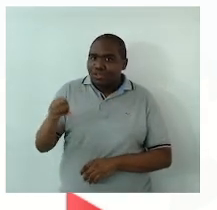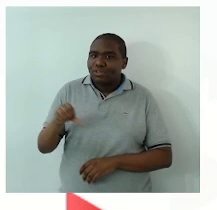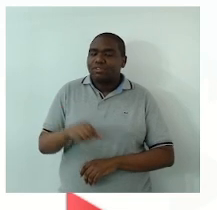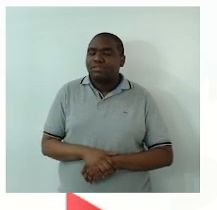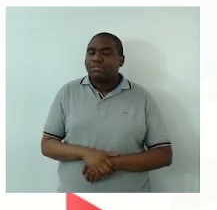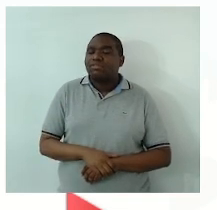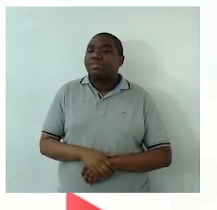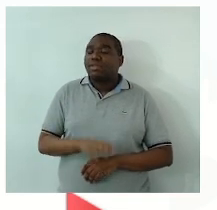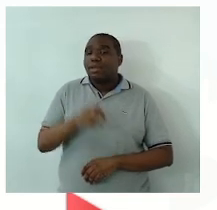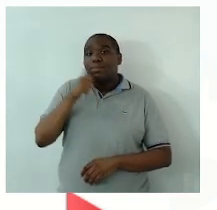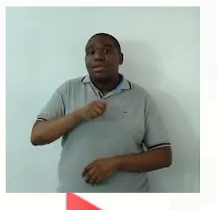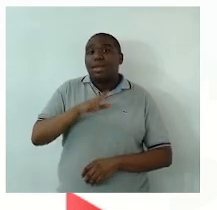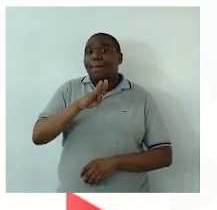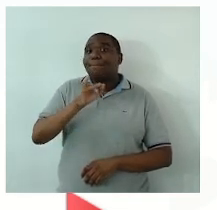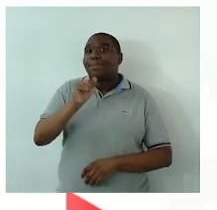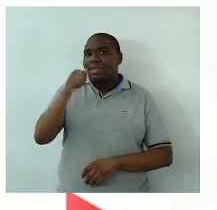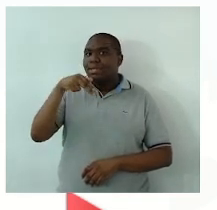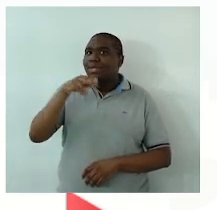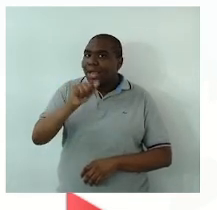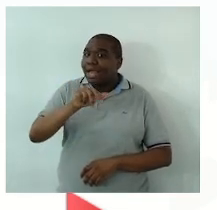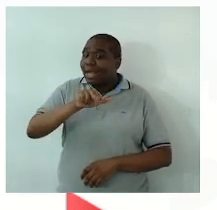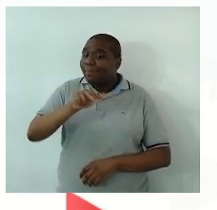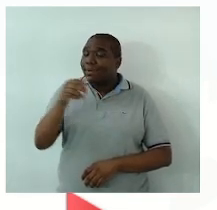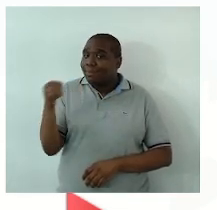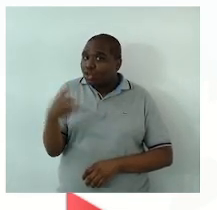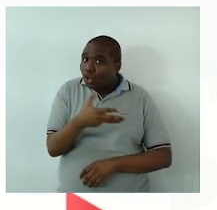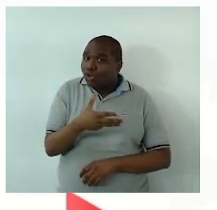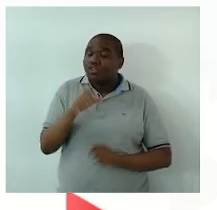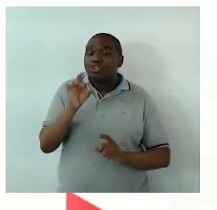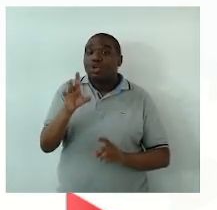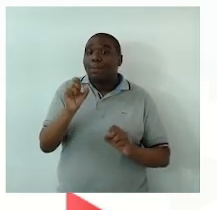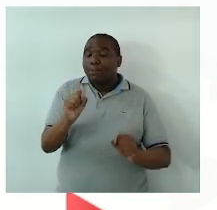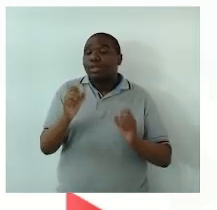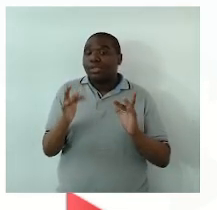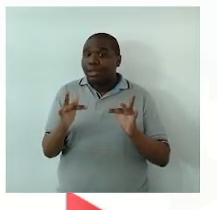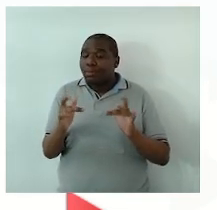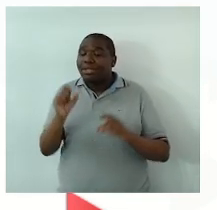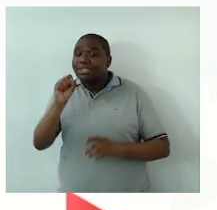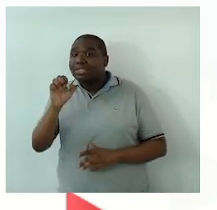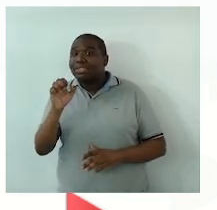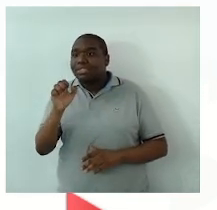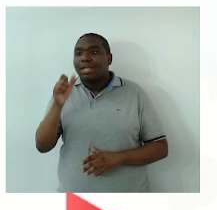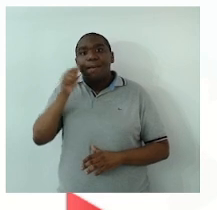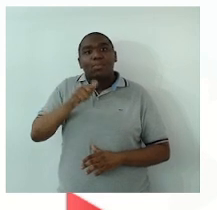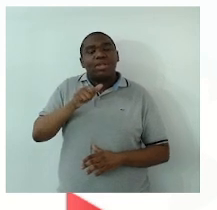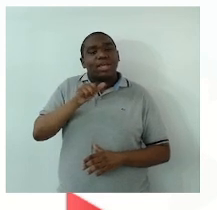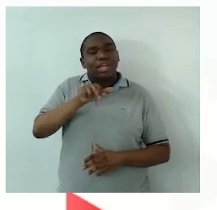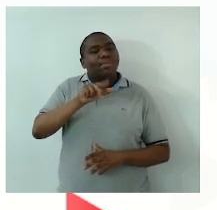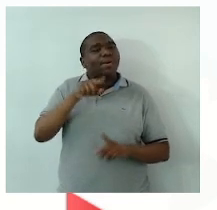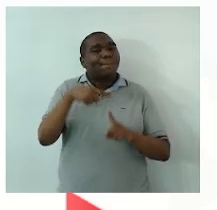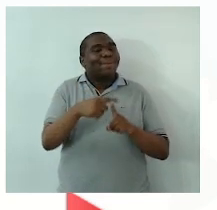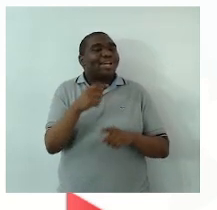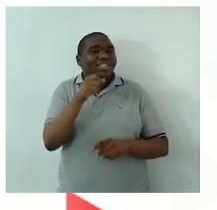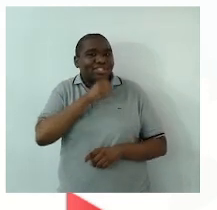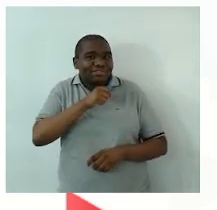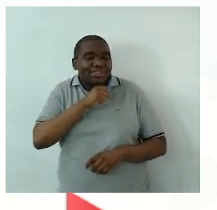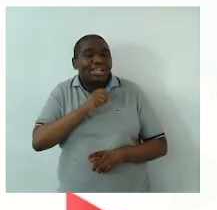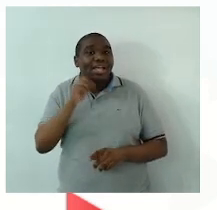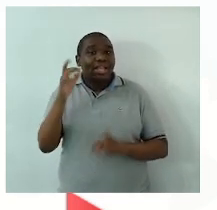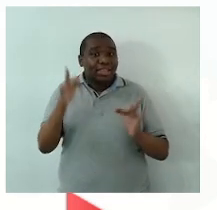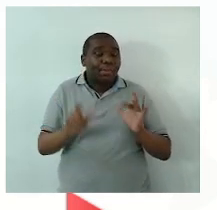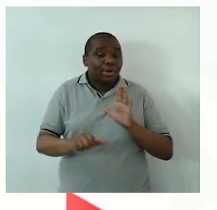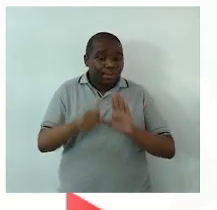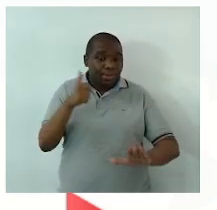Né? Bianca, a irmã mais nova, só poderá namorar se Cat, a mais velha, namorar primeiro. Cameron,